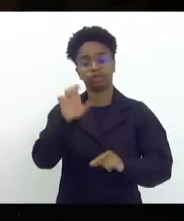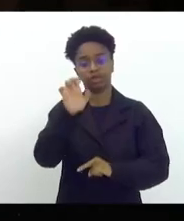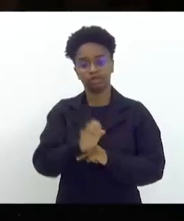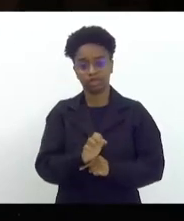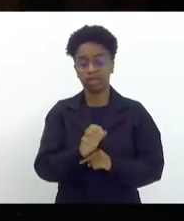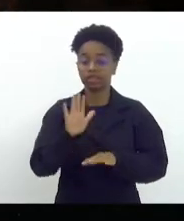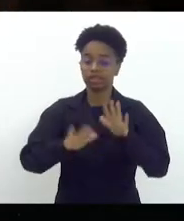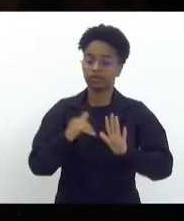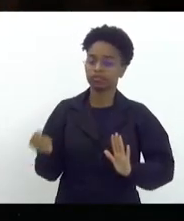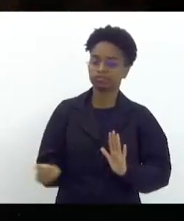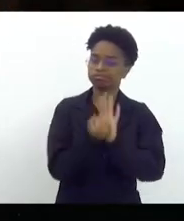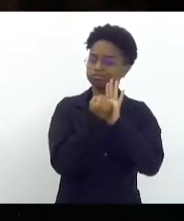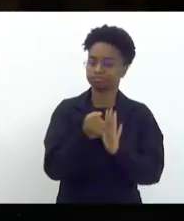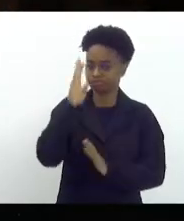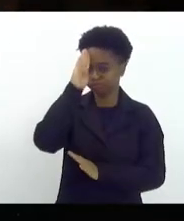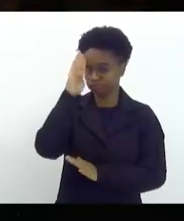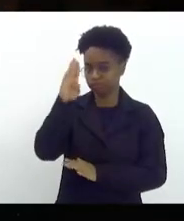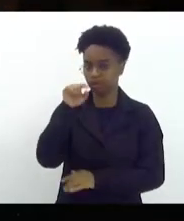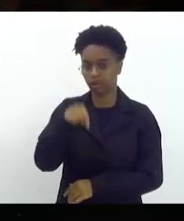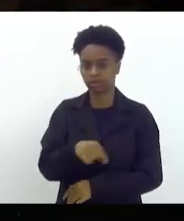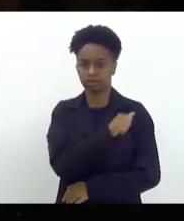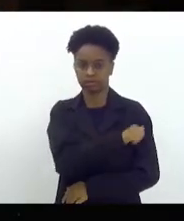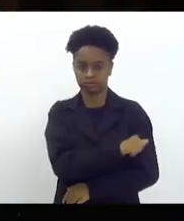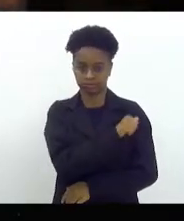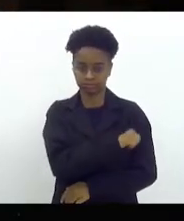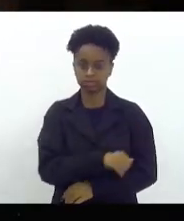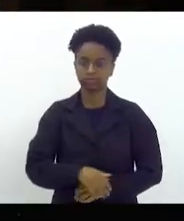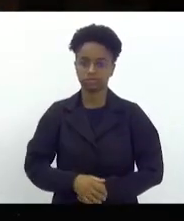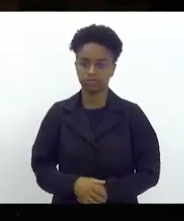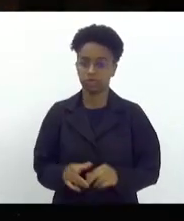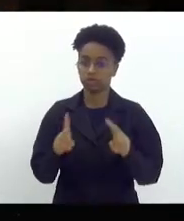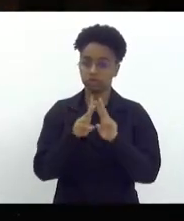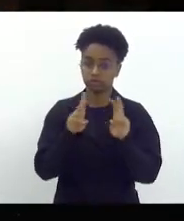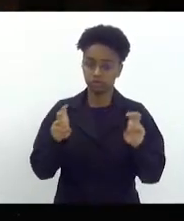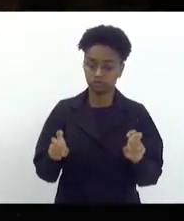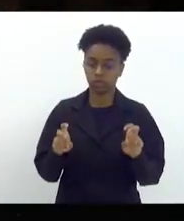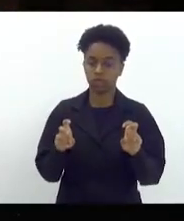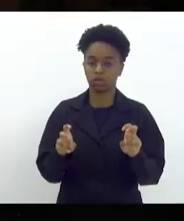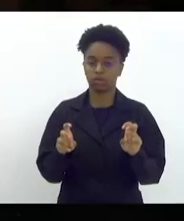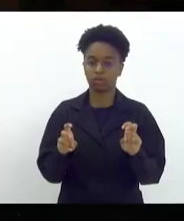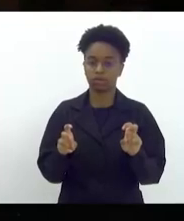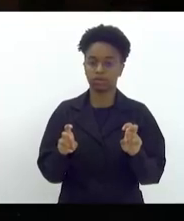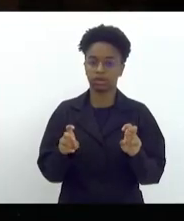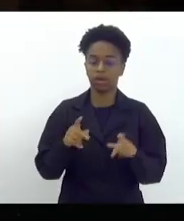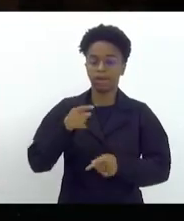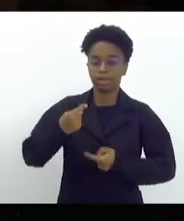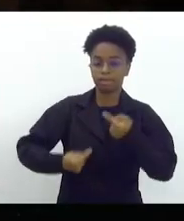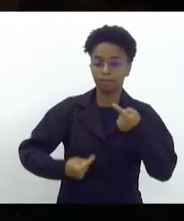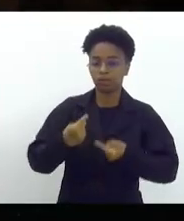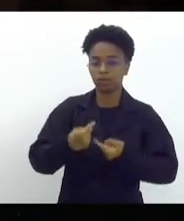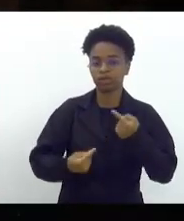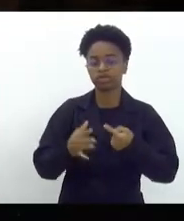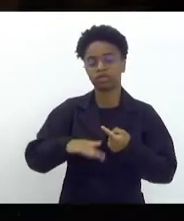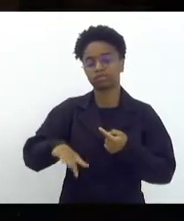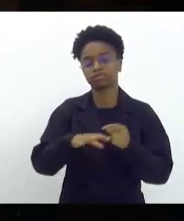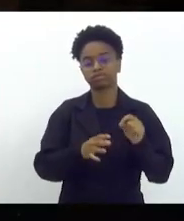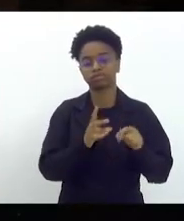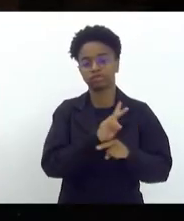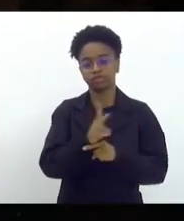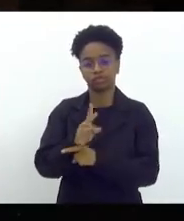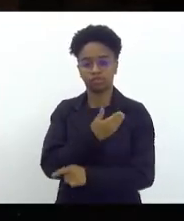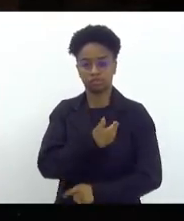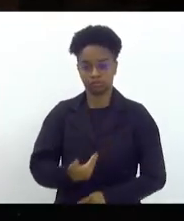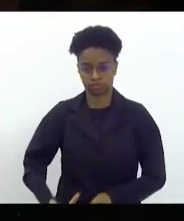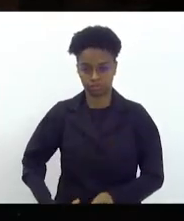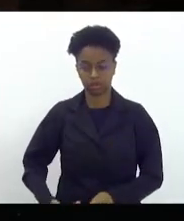uma das marcas mais emblemáticas do Estado do Rio de Janeiro no que se refere a sua política de segurança pública política de